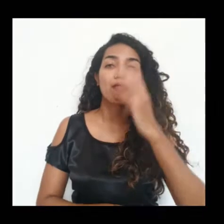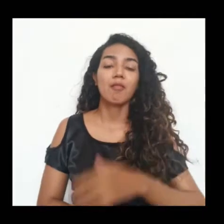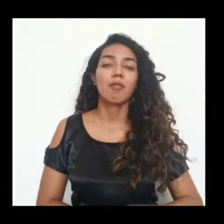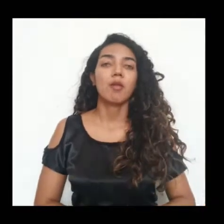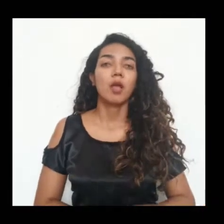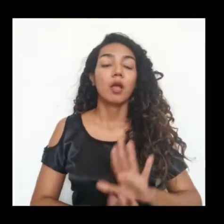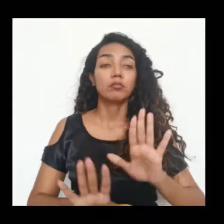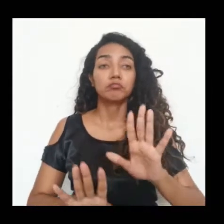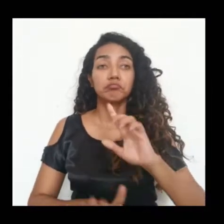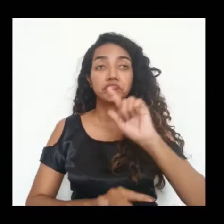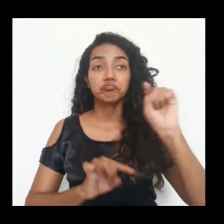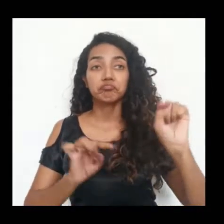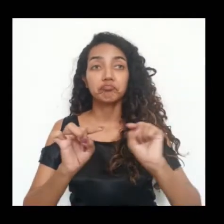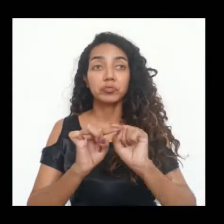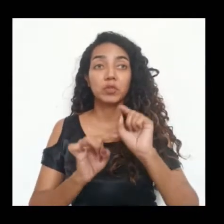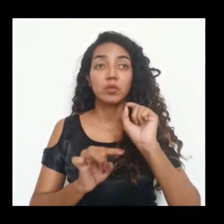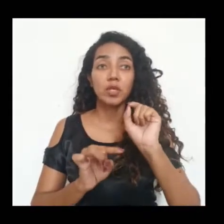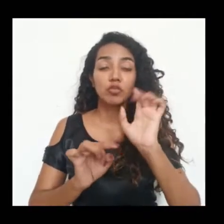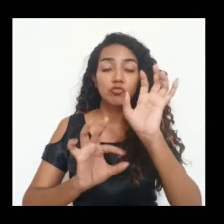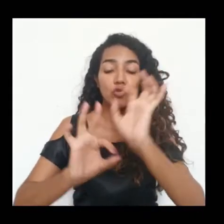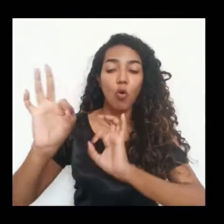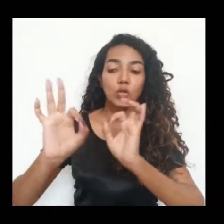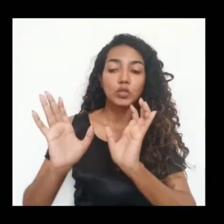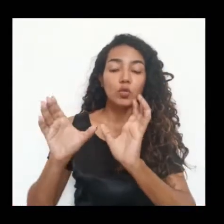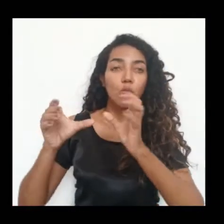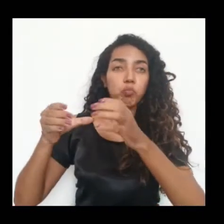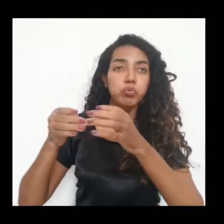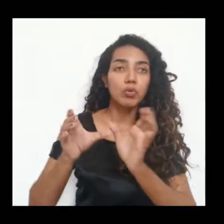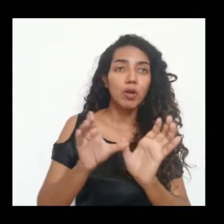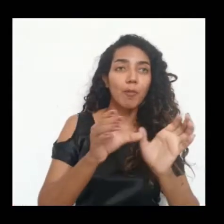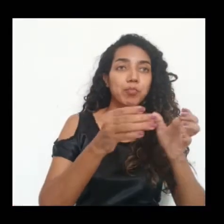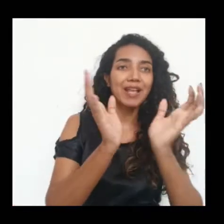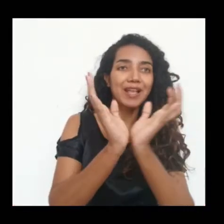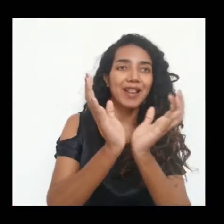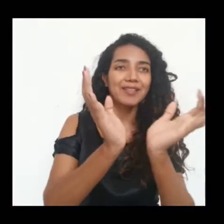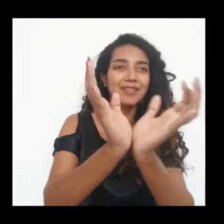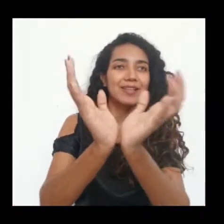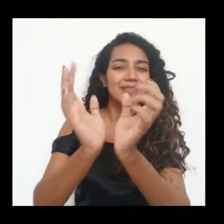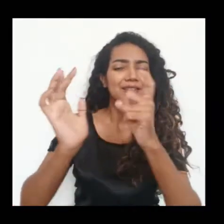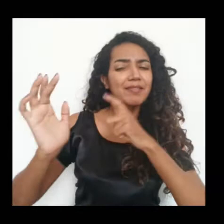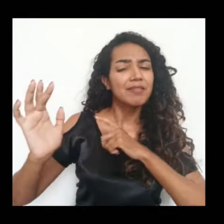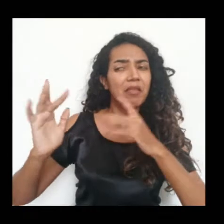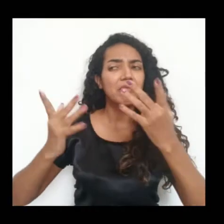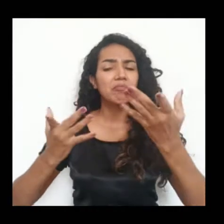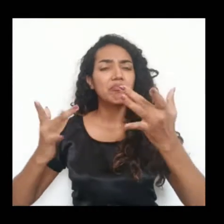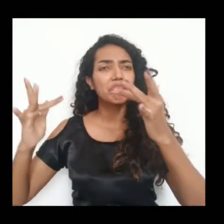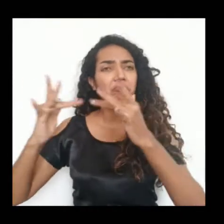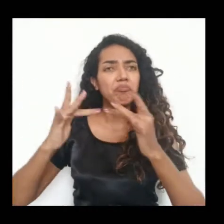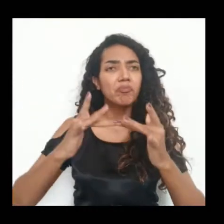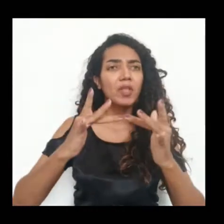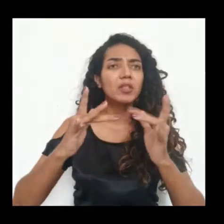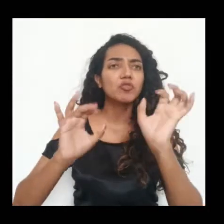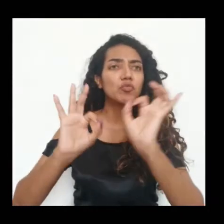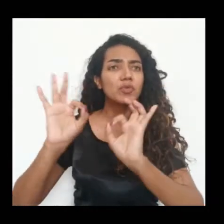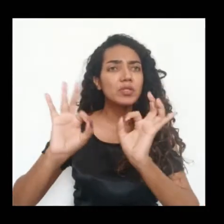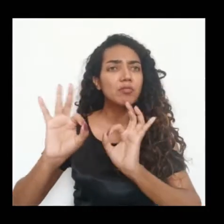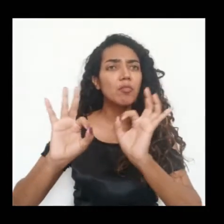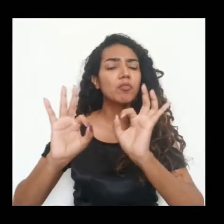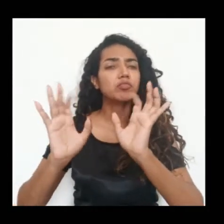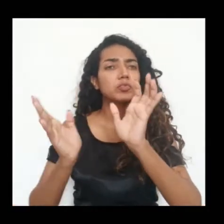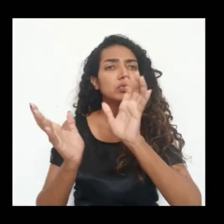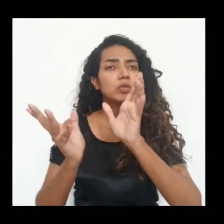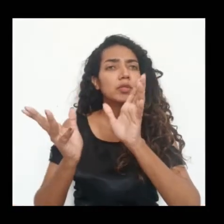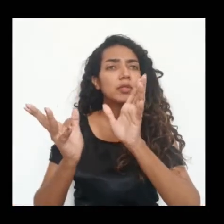é que a gente agrupe classes que têm algum tipo de relação e isso nos ajude a organizar a